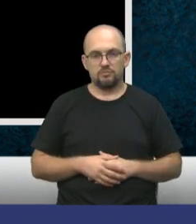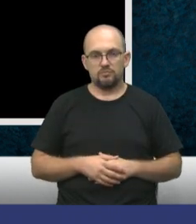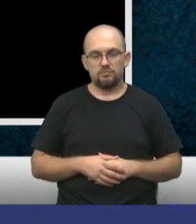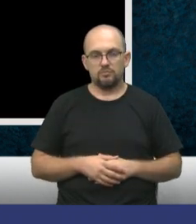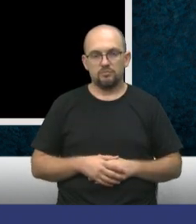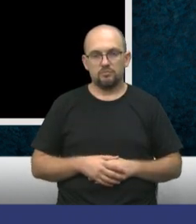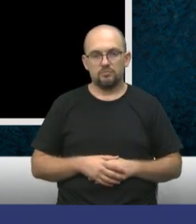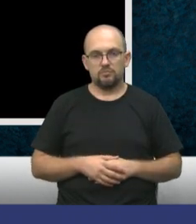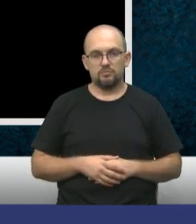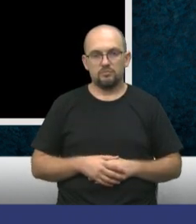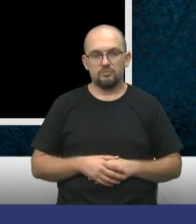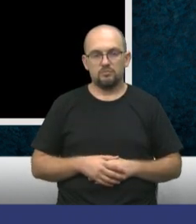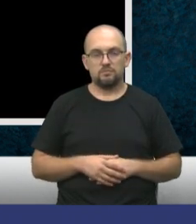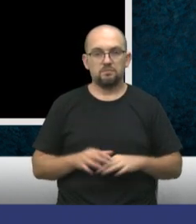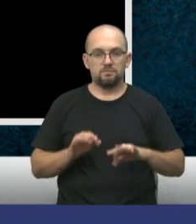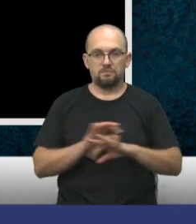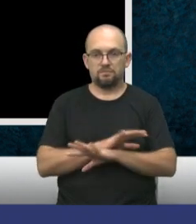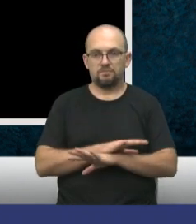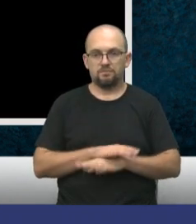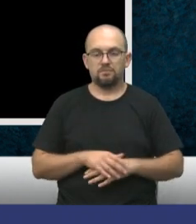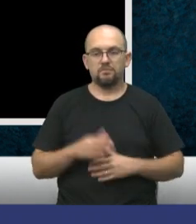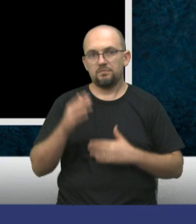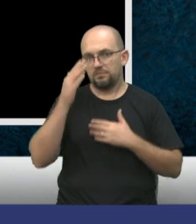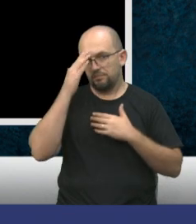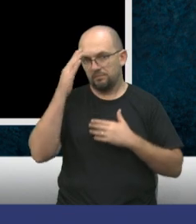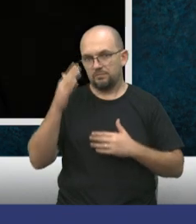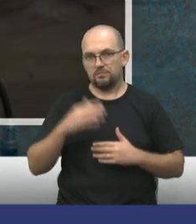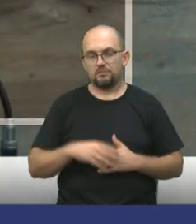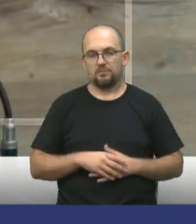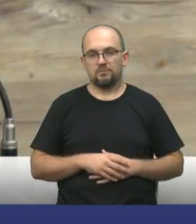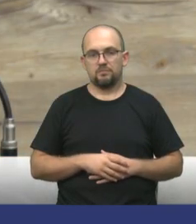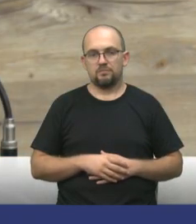Sendo só para o momento, agradeço desde já.